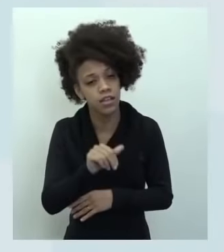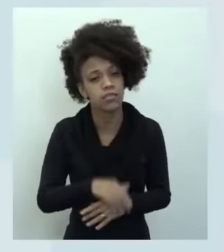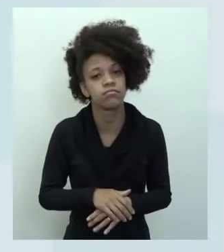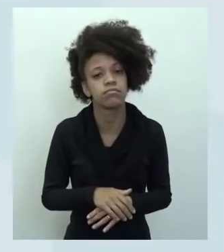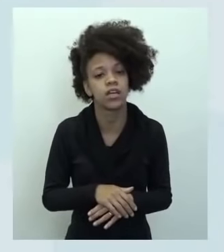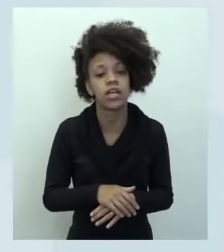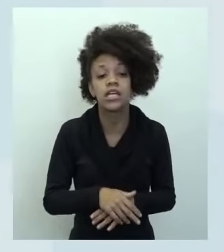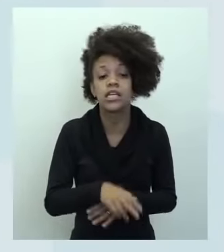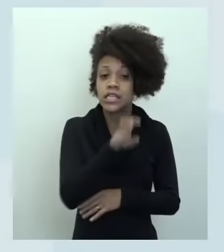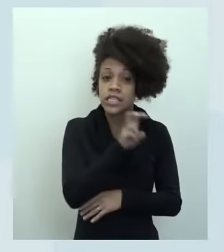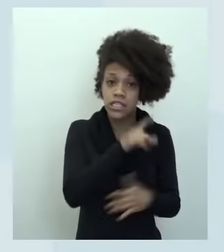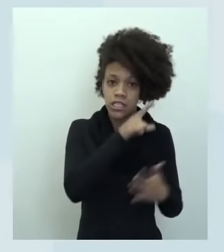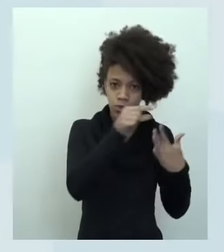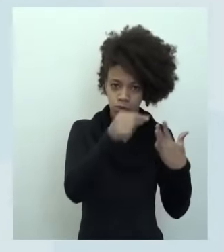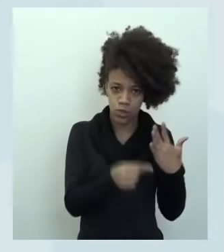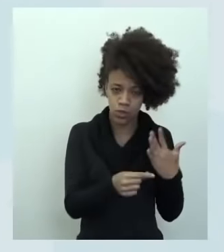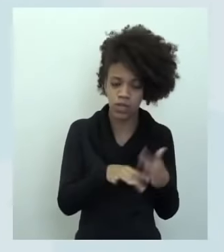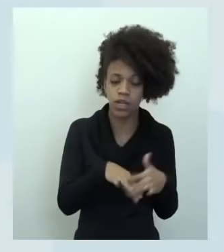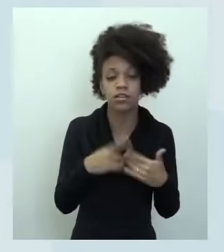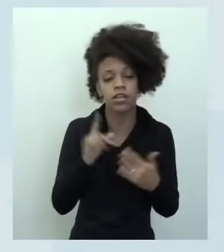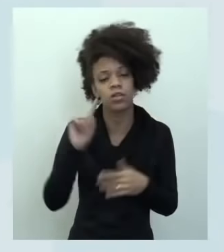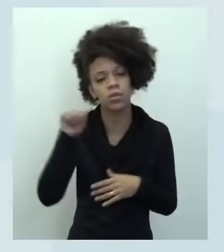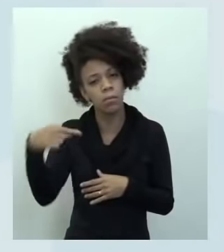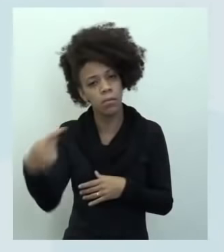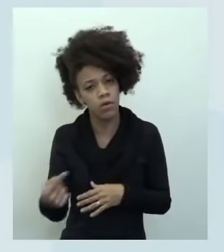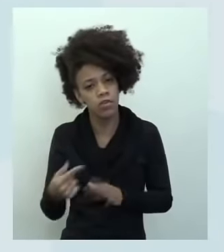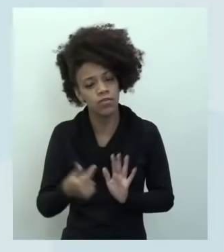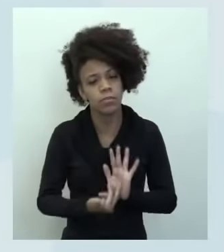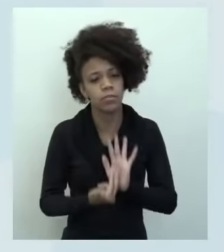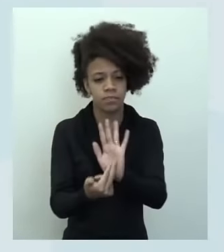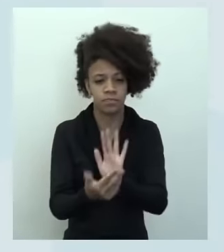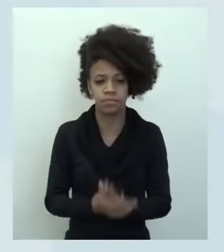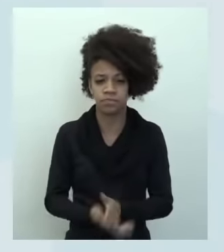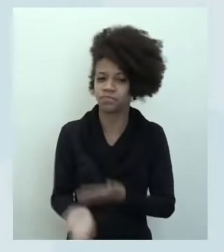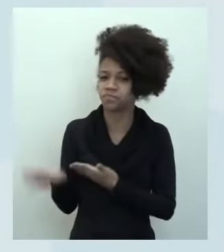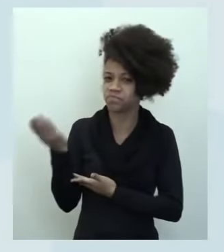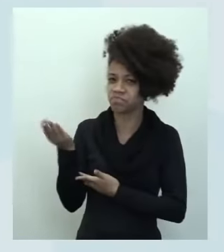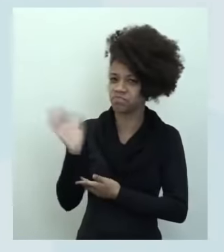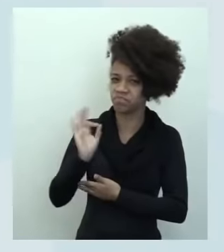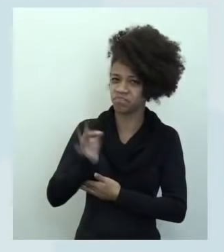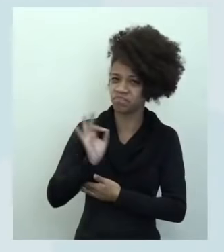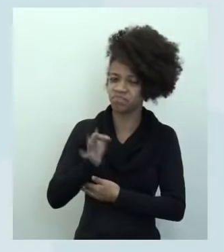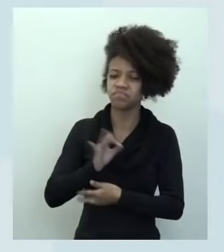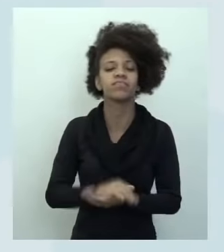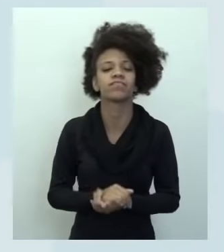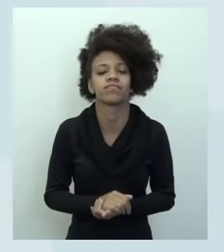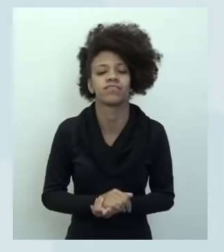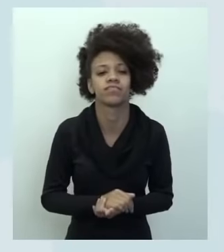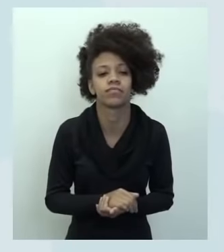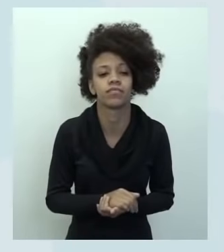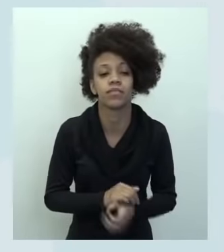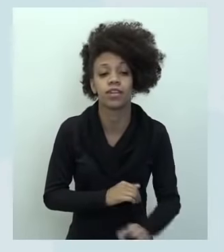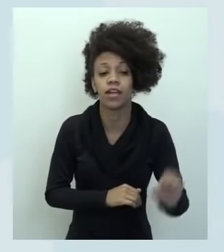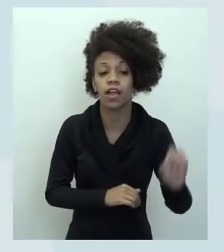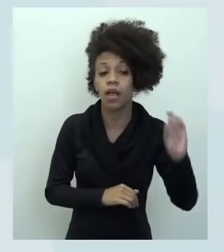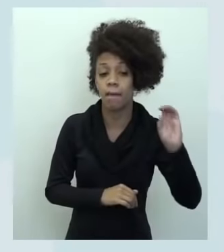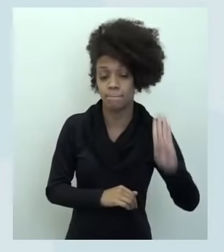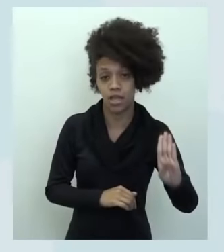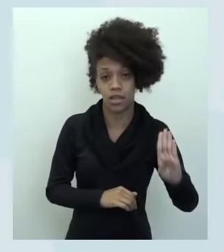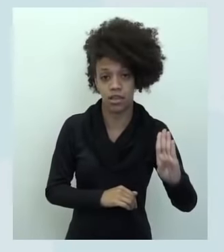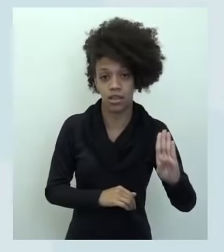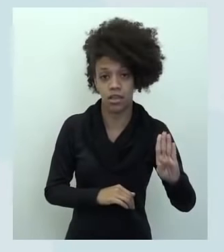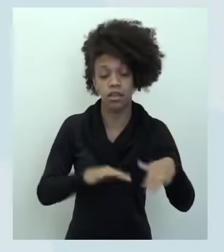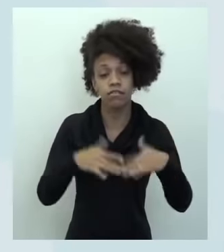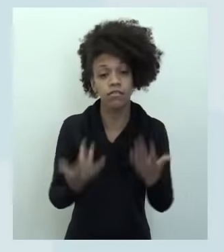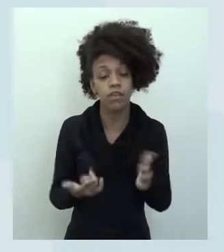5 alternativas e no próximo vai aparecer a resposta. Tarará, muito bem. A letra B. Então, quem